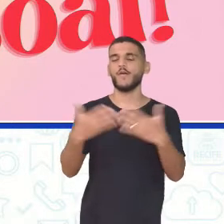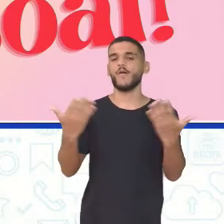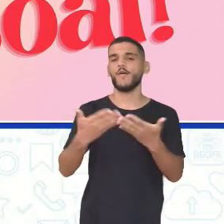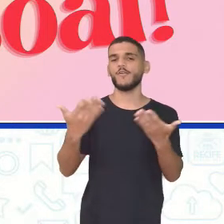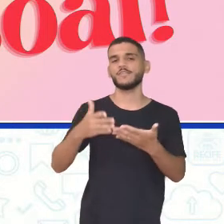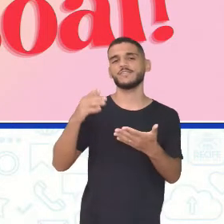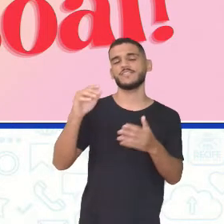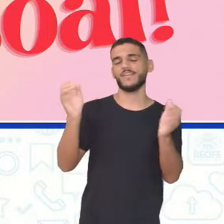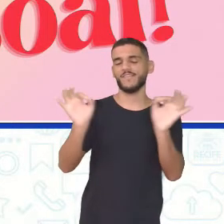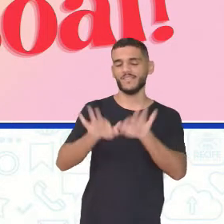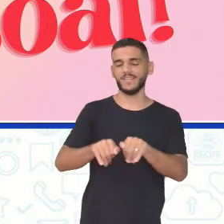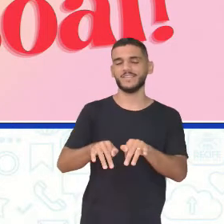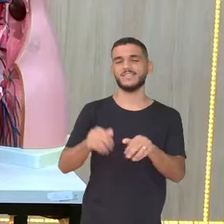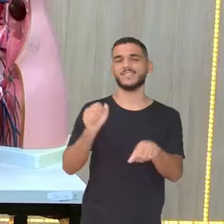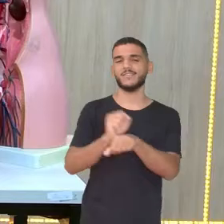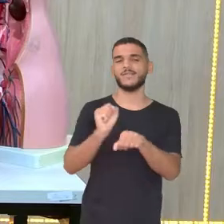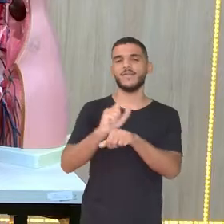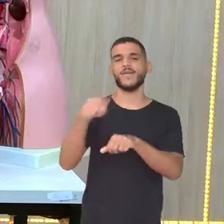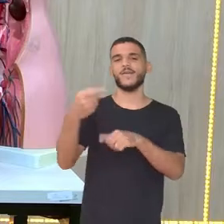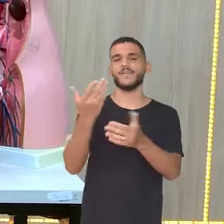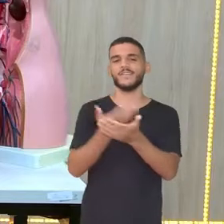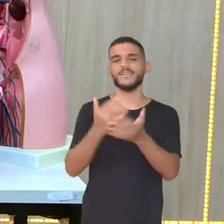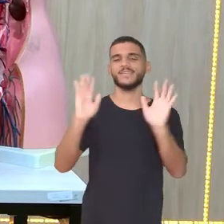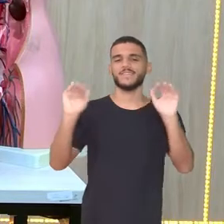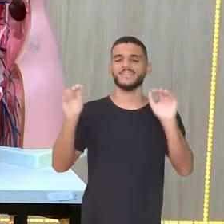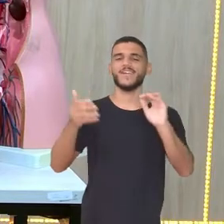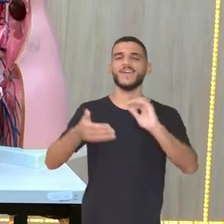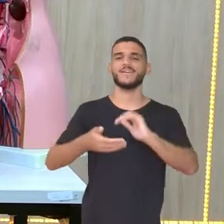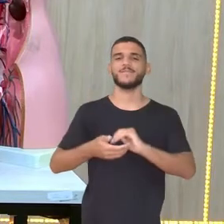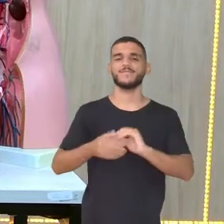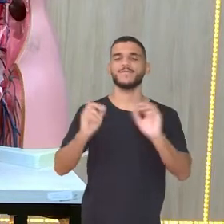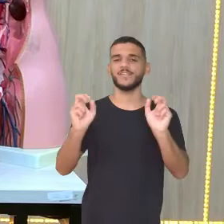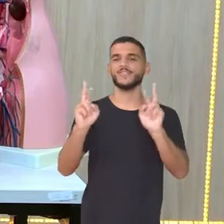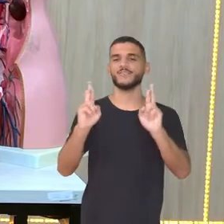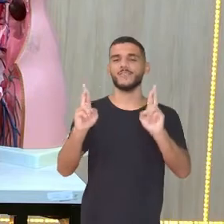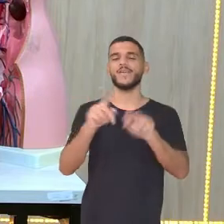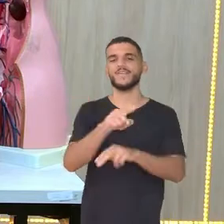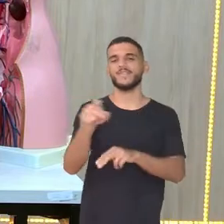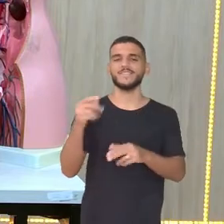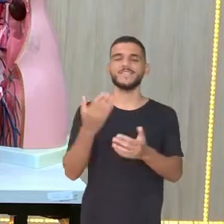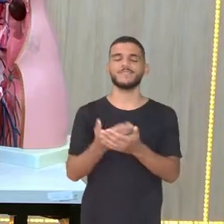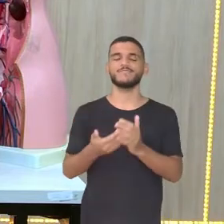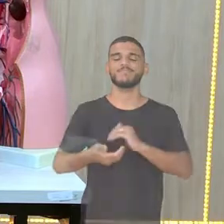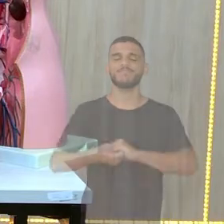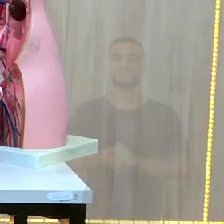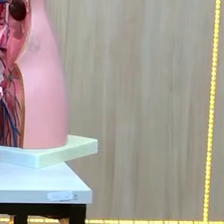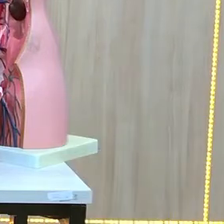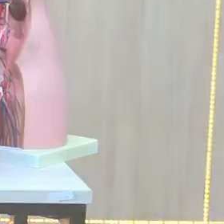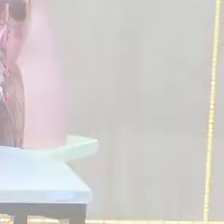aguardamos vocês na próxima aula. Tchau, tchau, pessoal. Aguardo vocês na próxima aula.